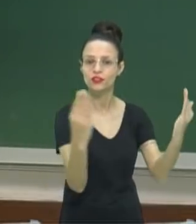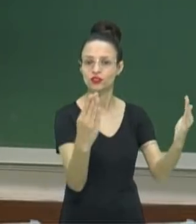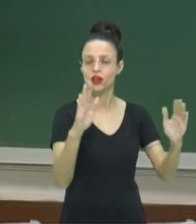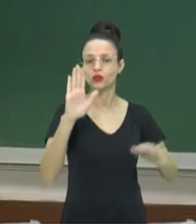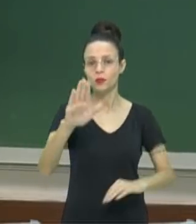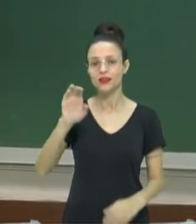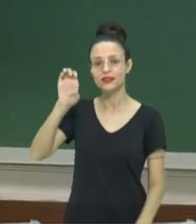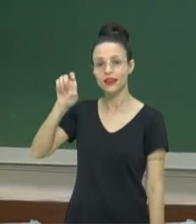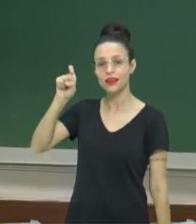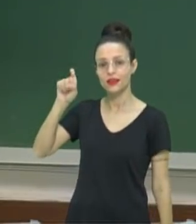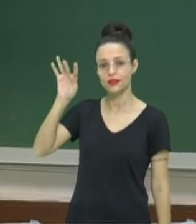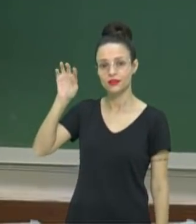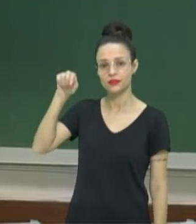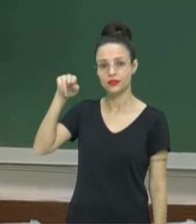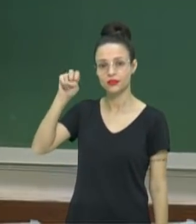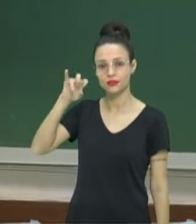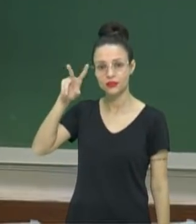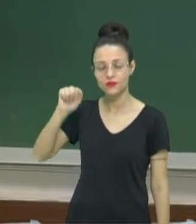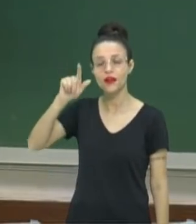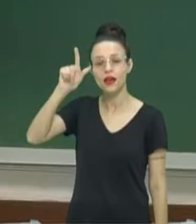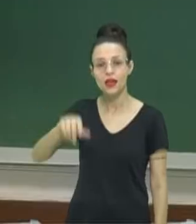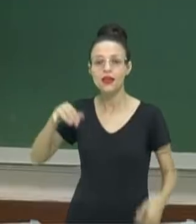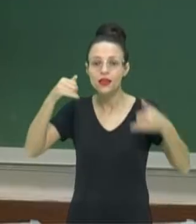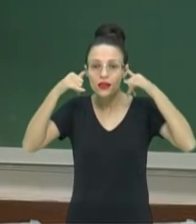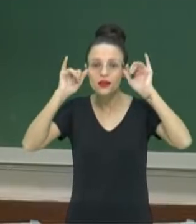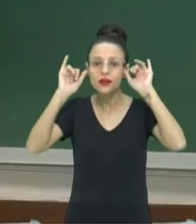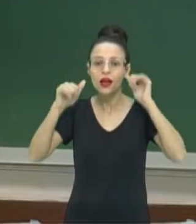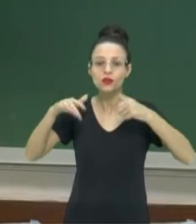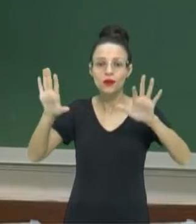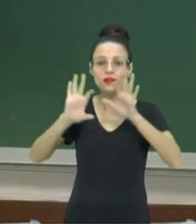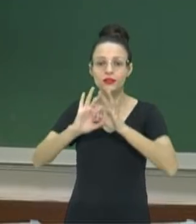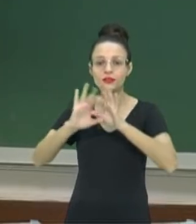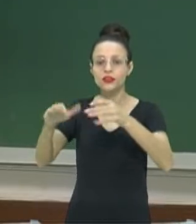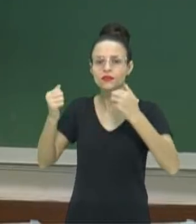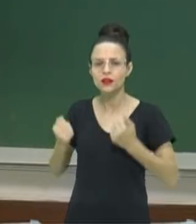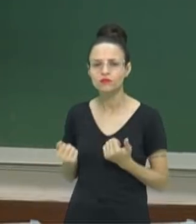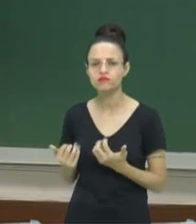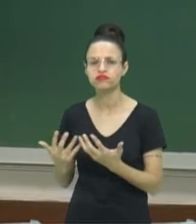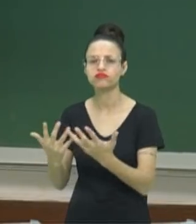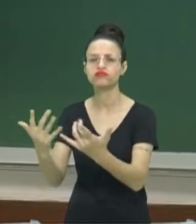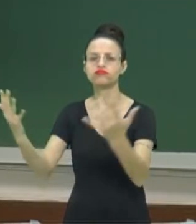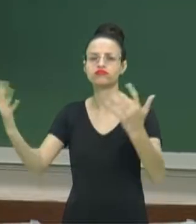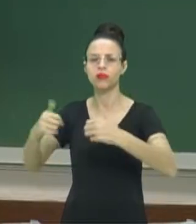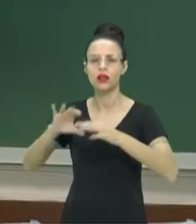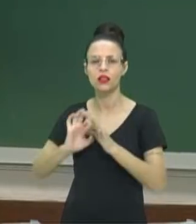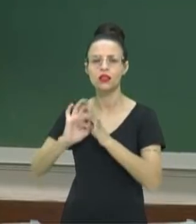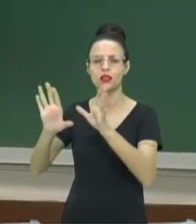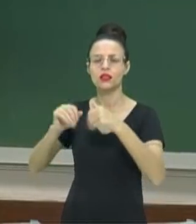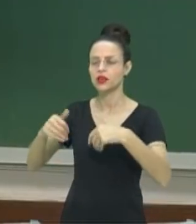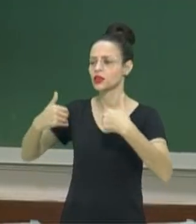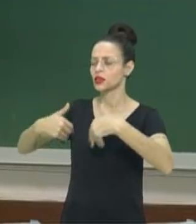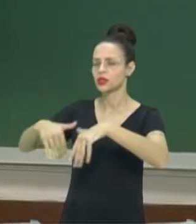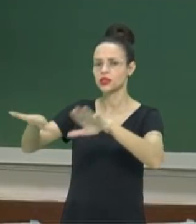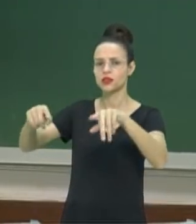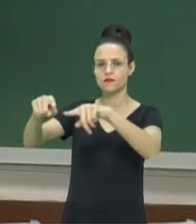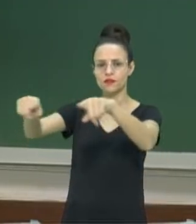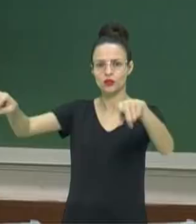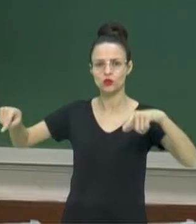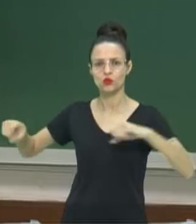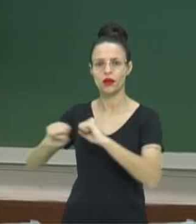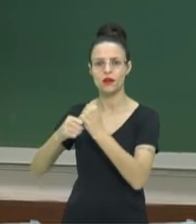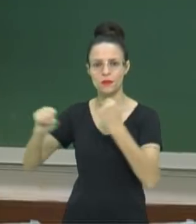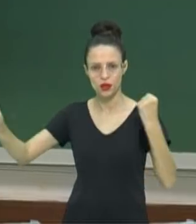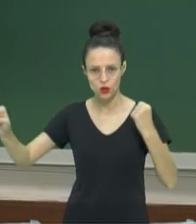Quando eu digo extensiva, é que ele é criado em campos abertos. O gado é criado solto em áreas